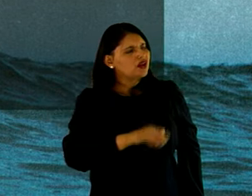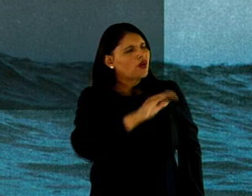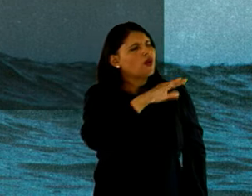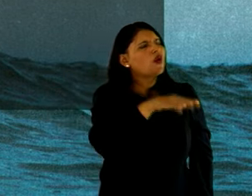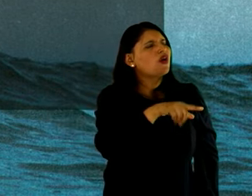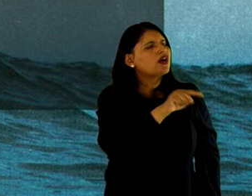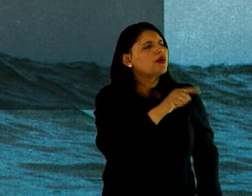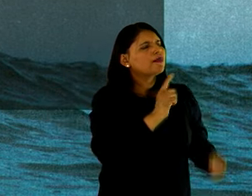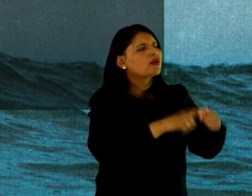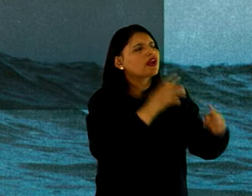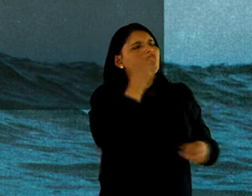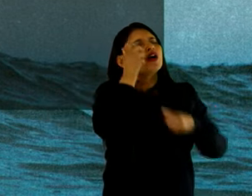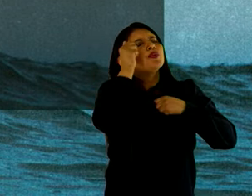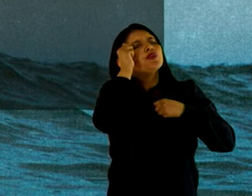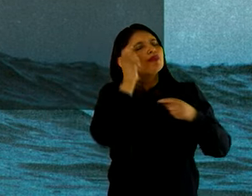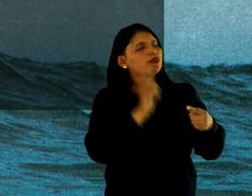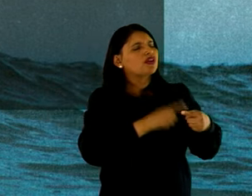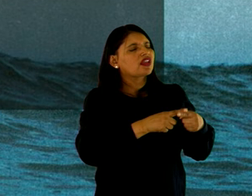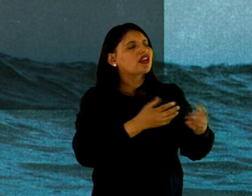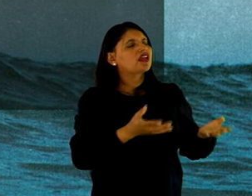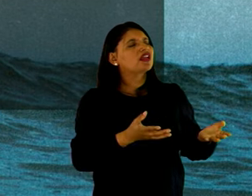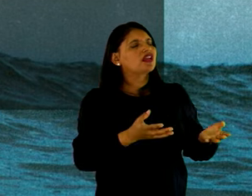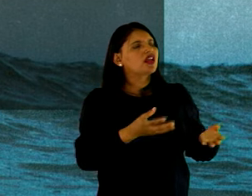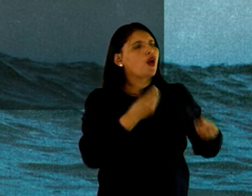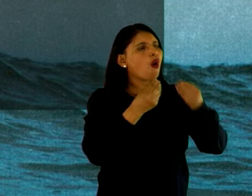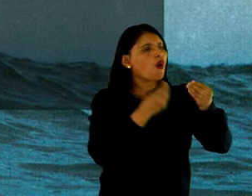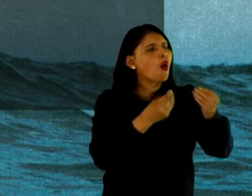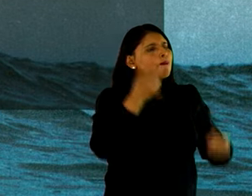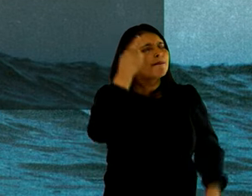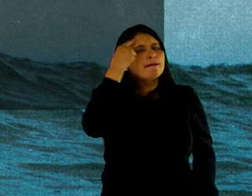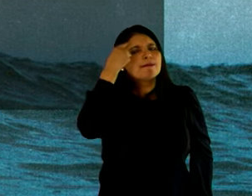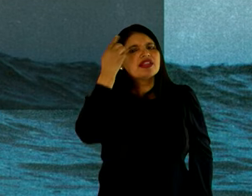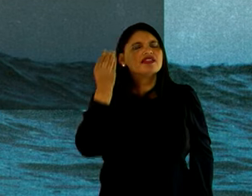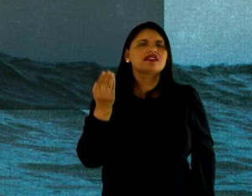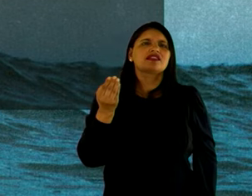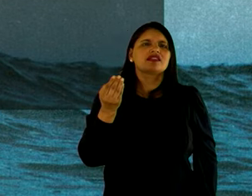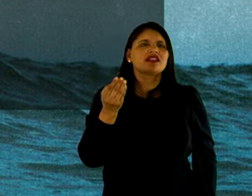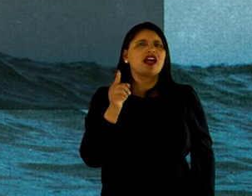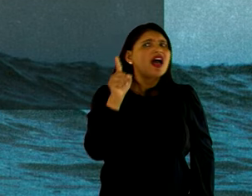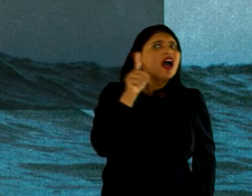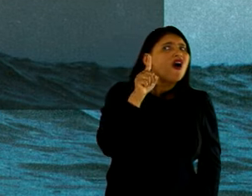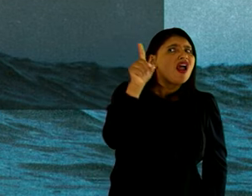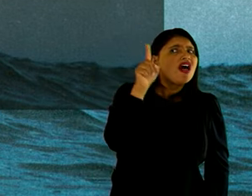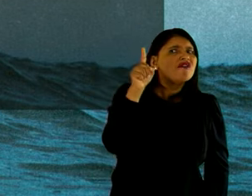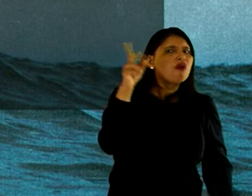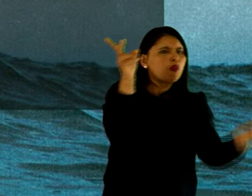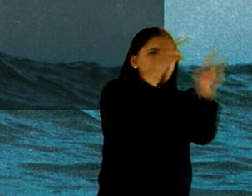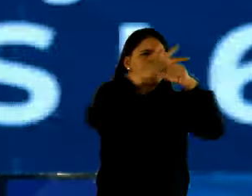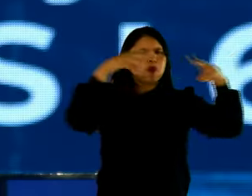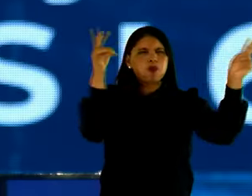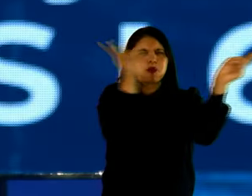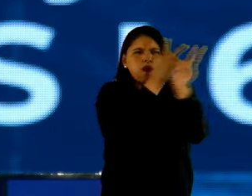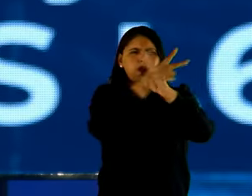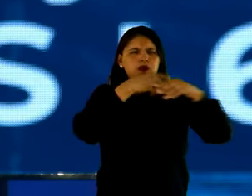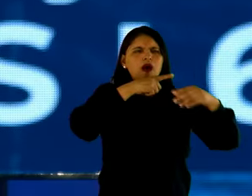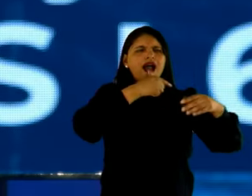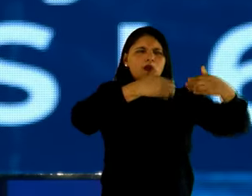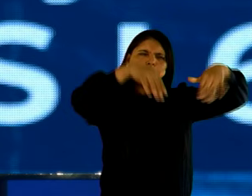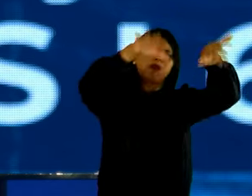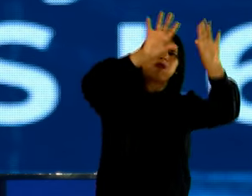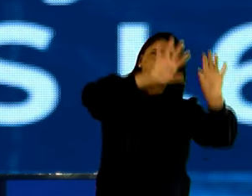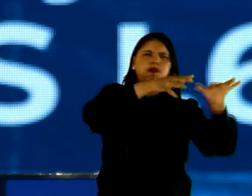dormhoco? O que que se passa na sua cabeça? Você não está vendo o que está acontecendo?